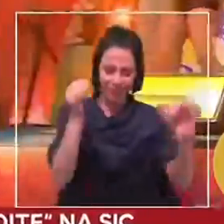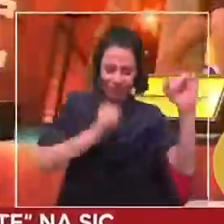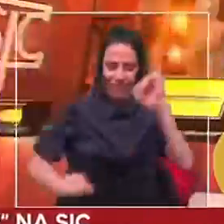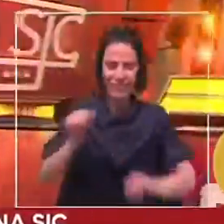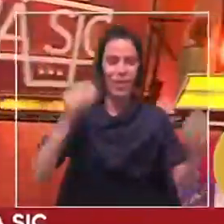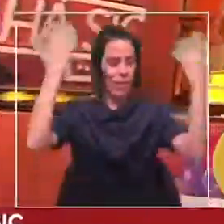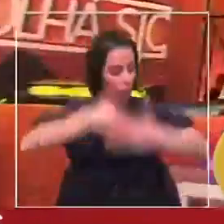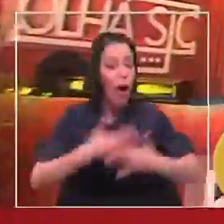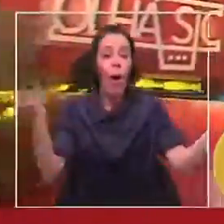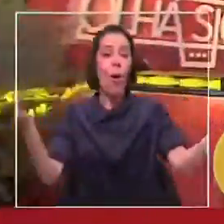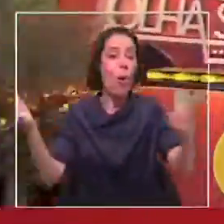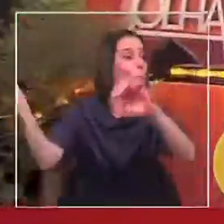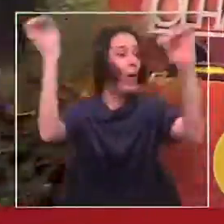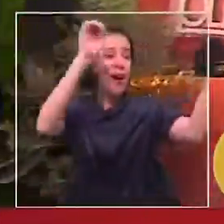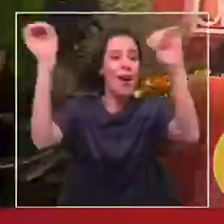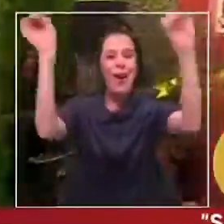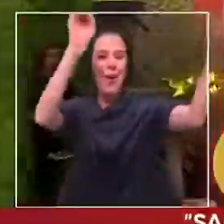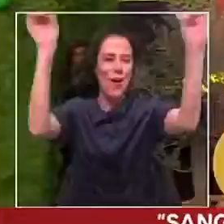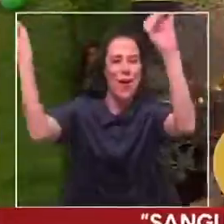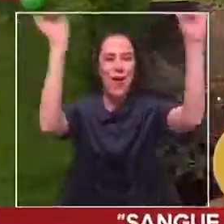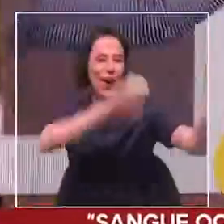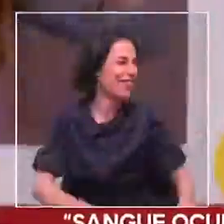Dançar a noite toda,